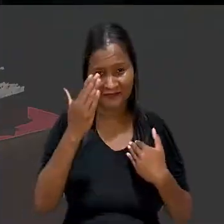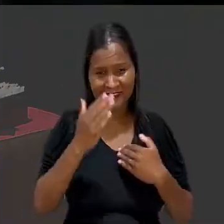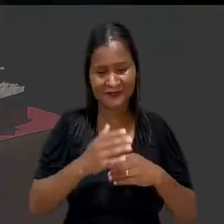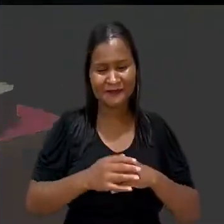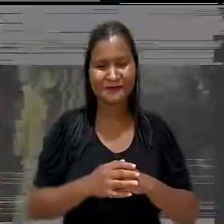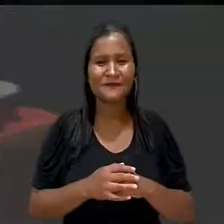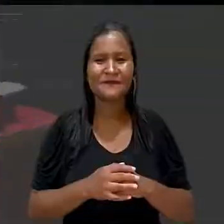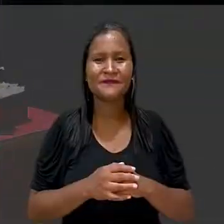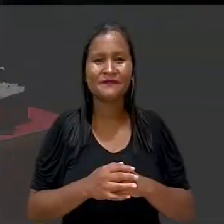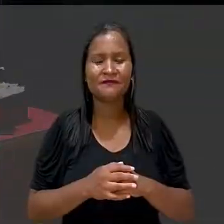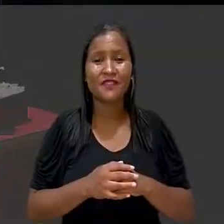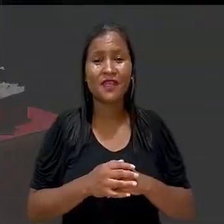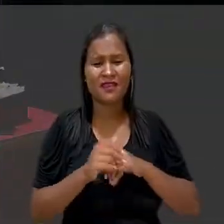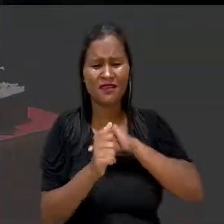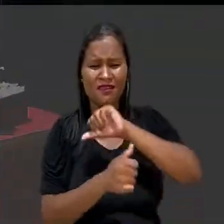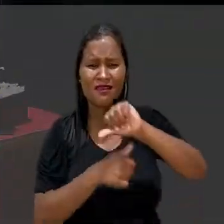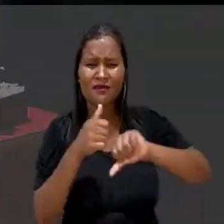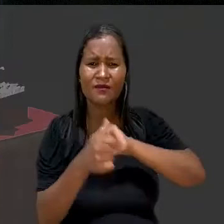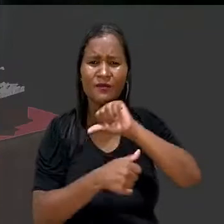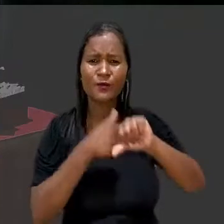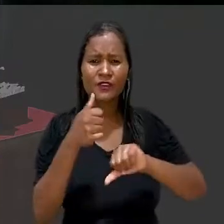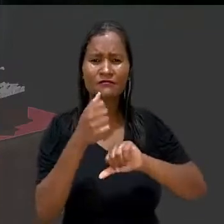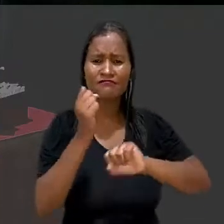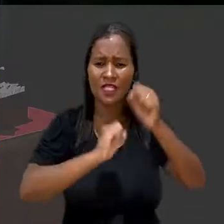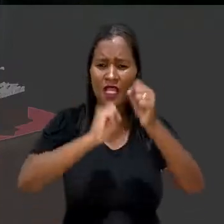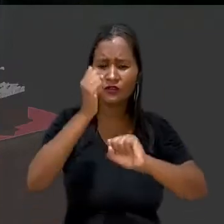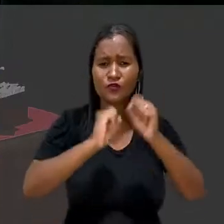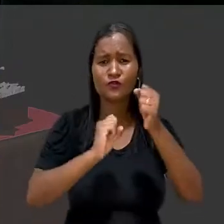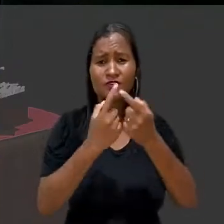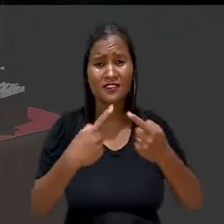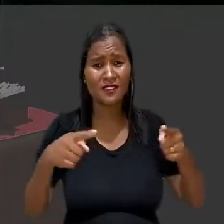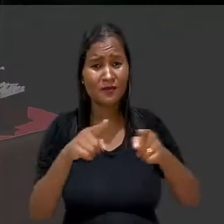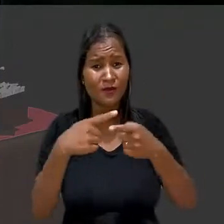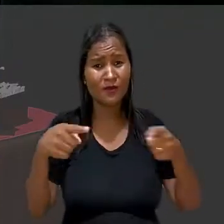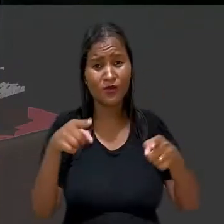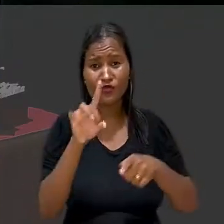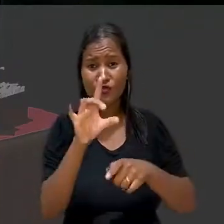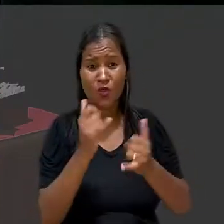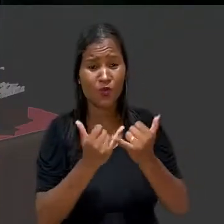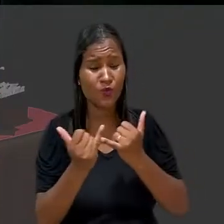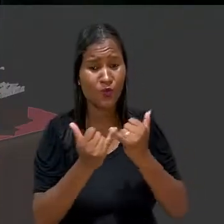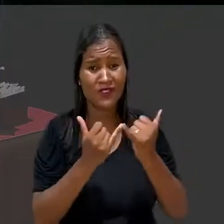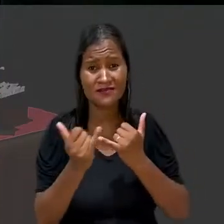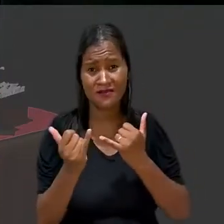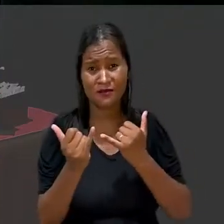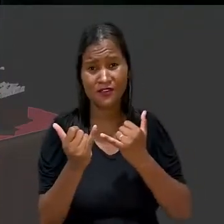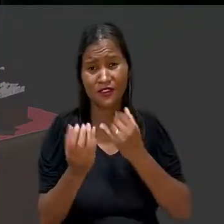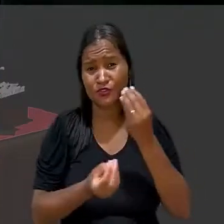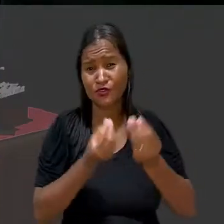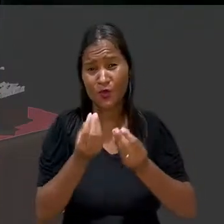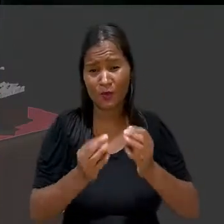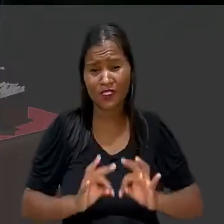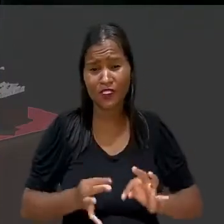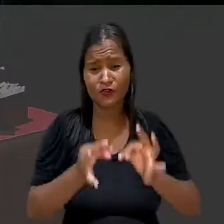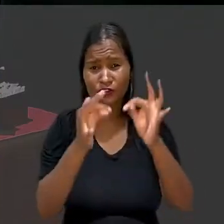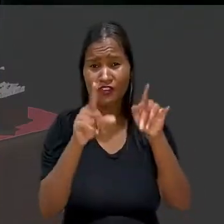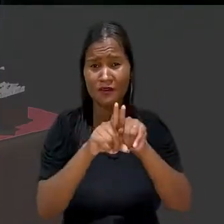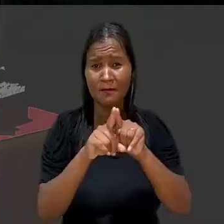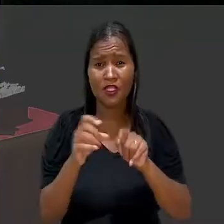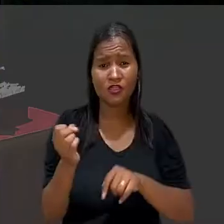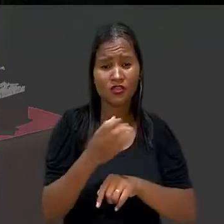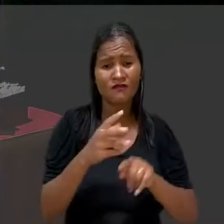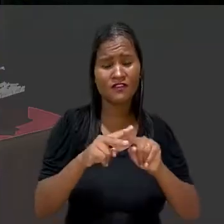Obrigada! Essas mudanças na indústria da música são só um exemplo do quanto a tecnologia e as